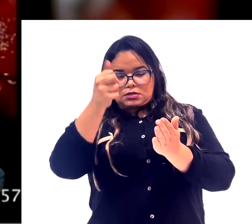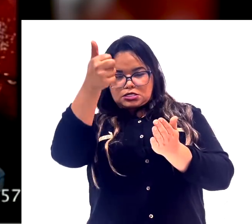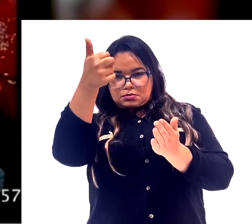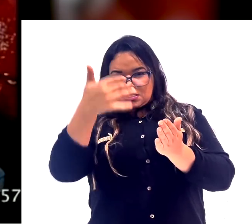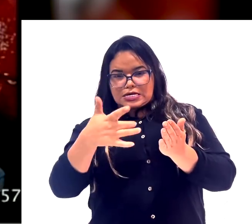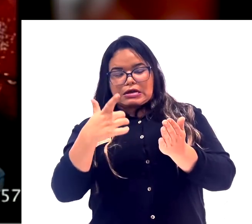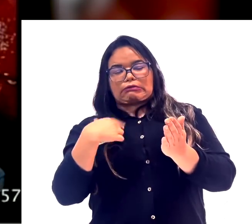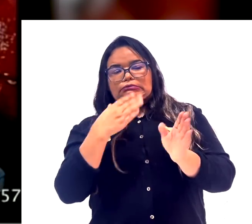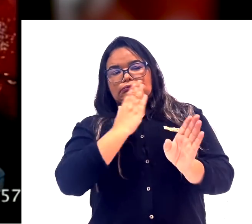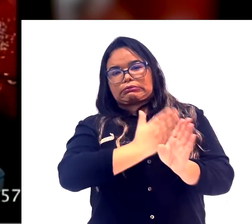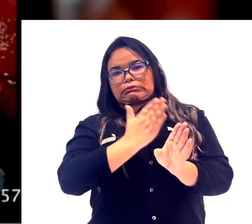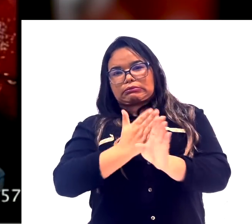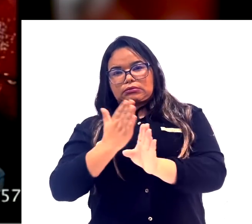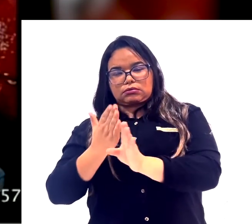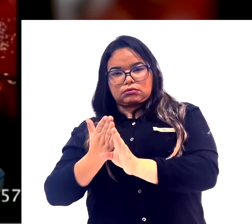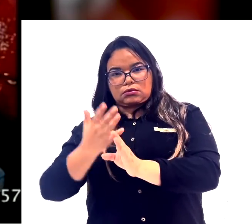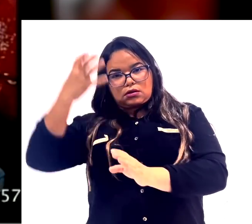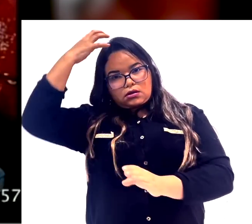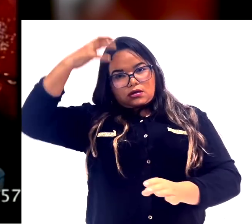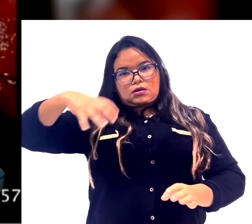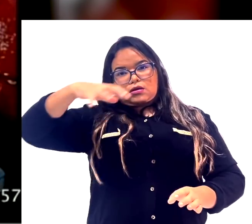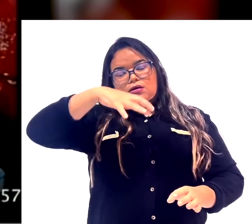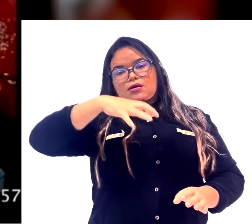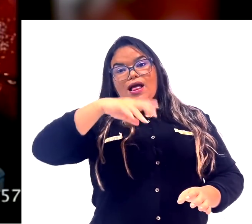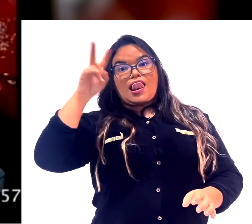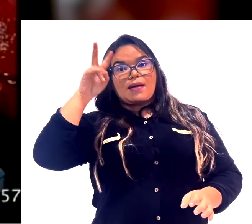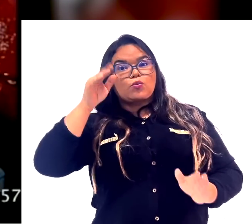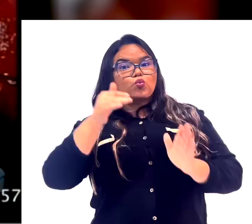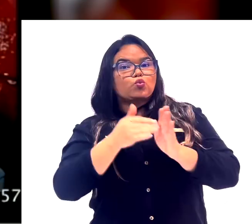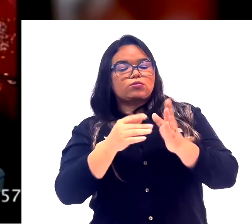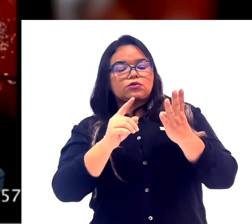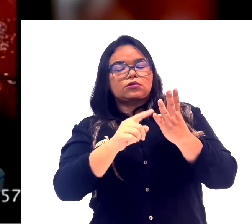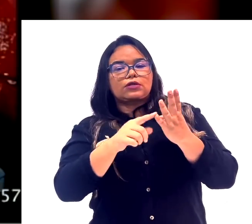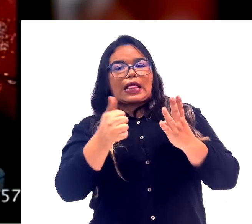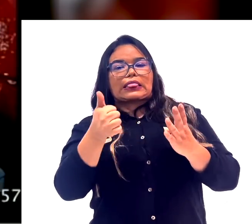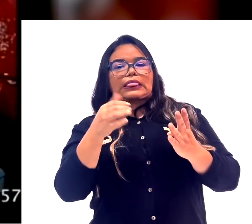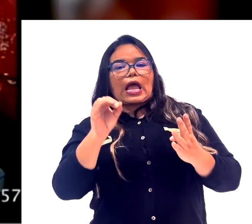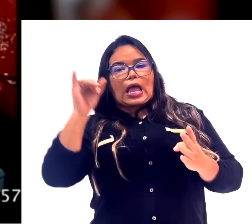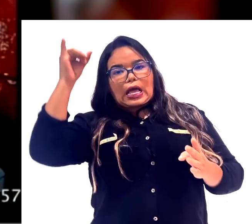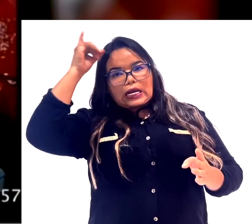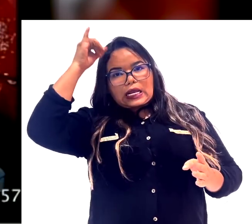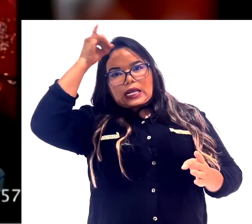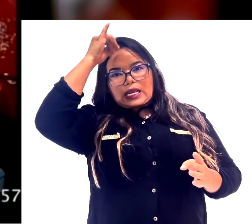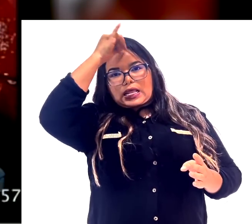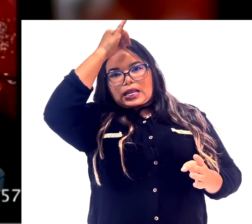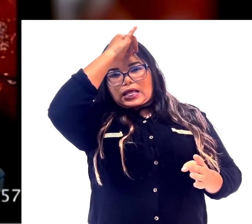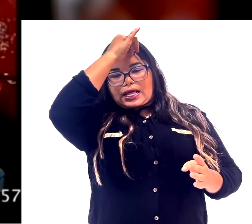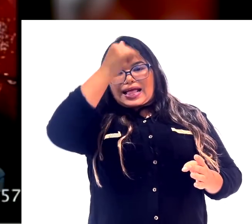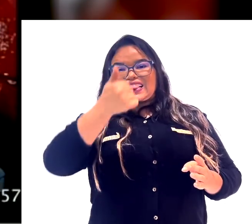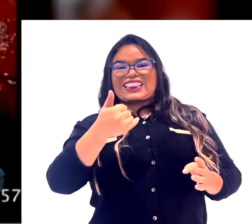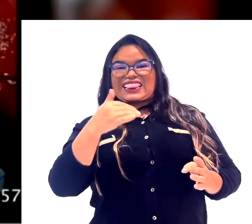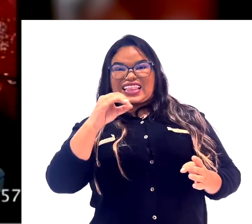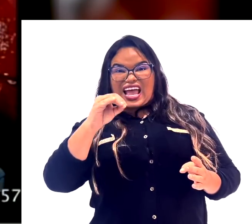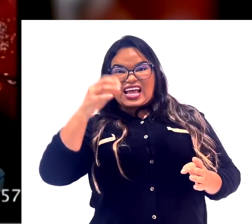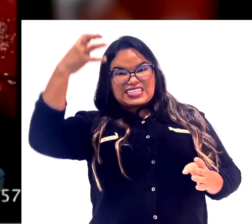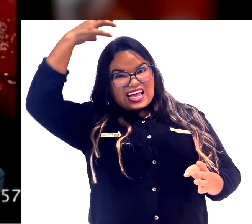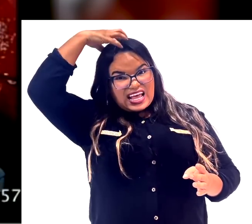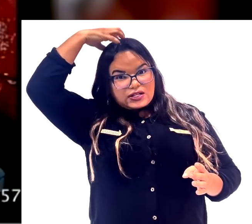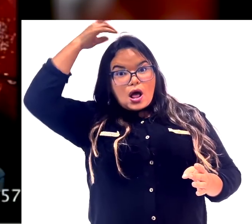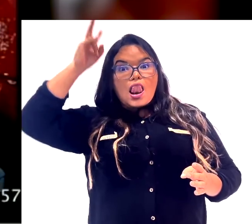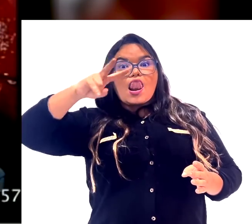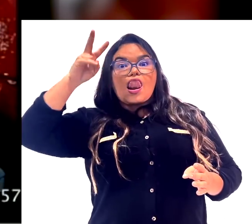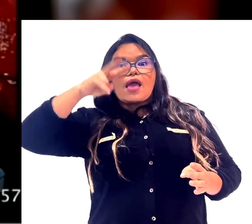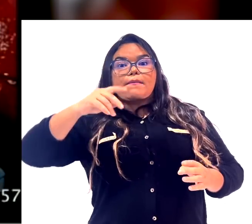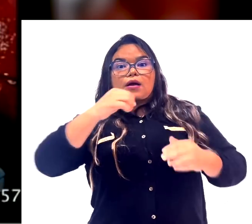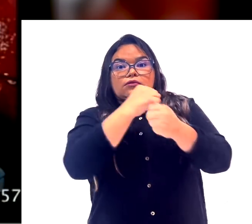os 10 chifres se levantariam. 10 reinos. Os 10 dedos representam os 10 reinos. Desde o